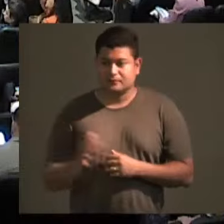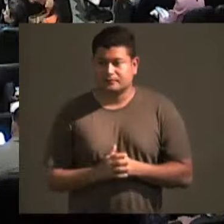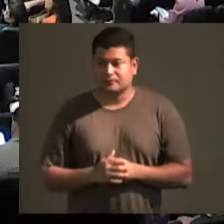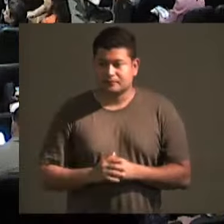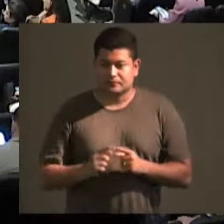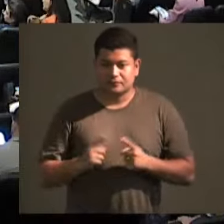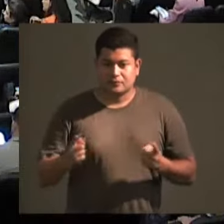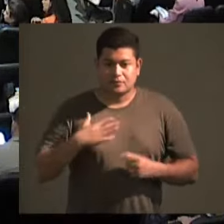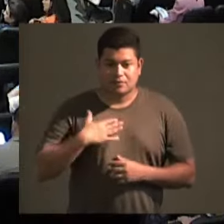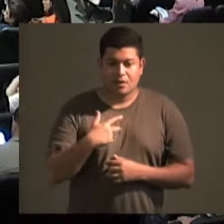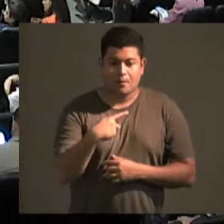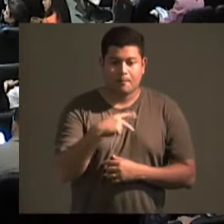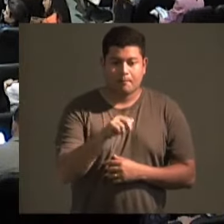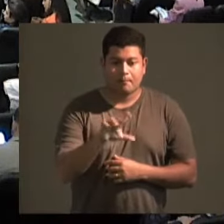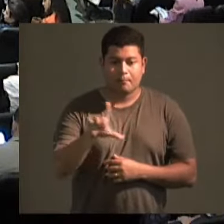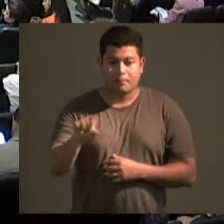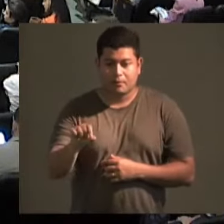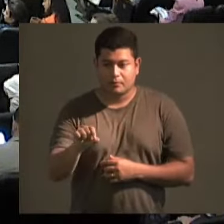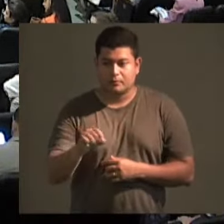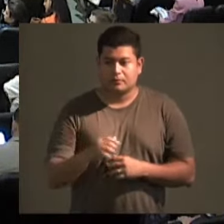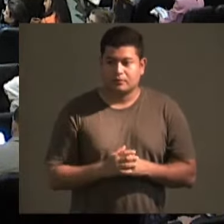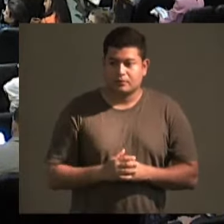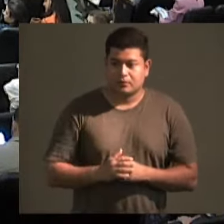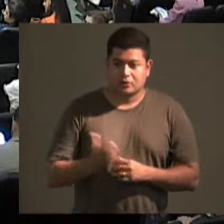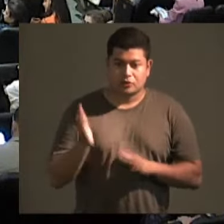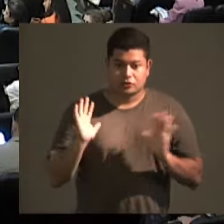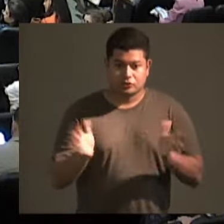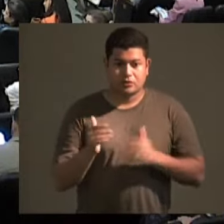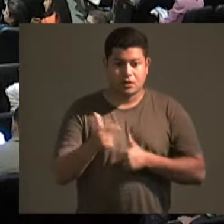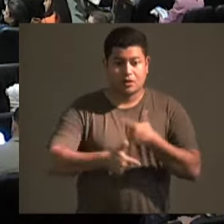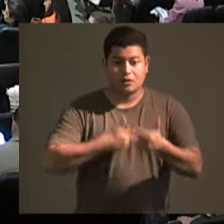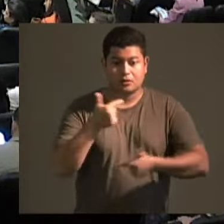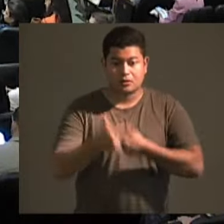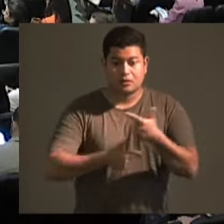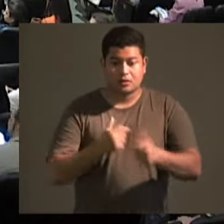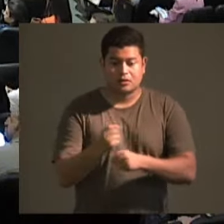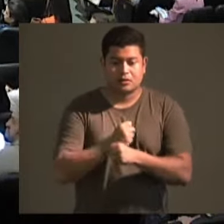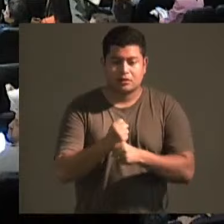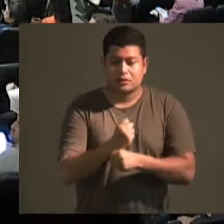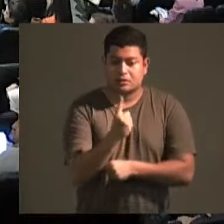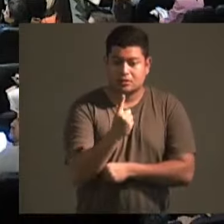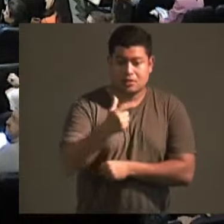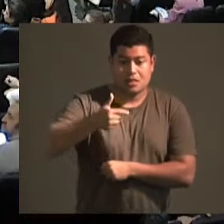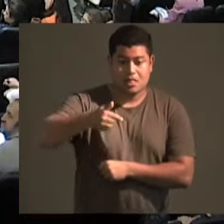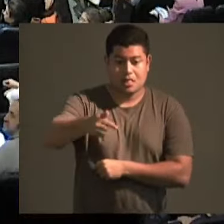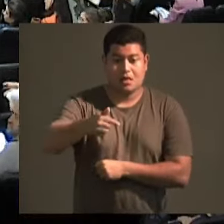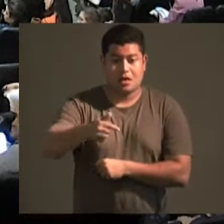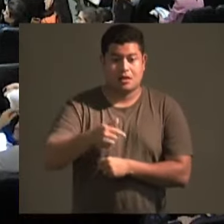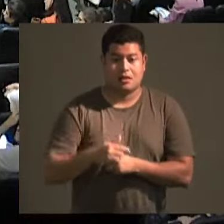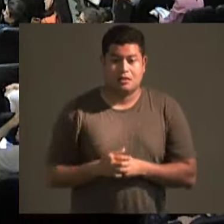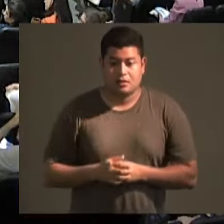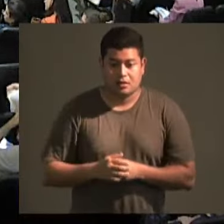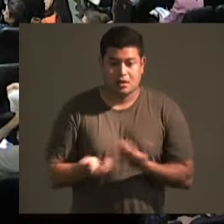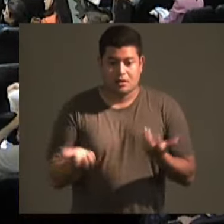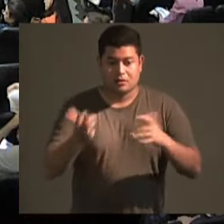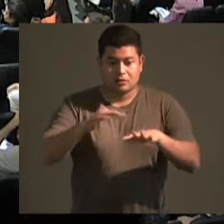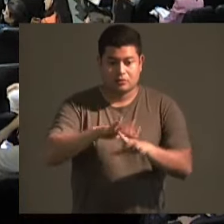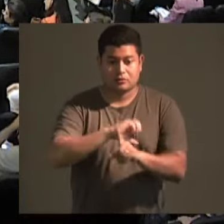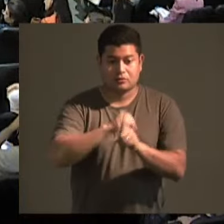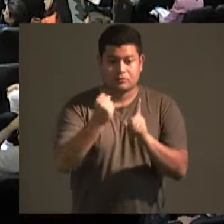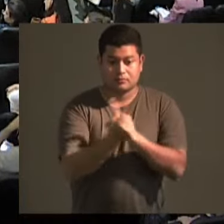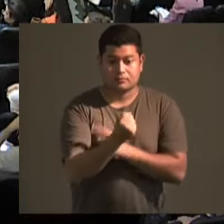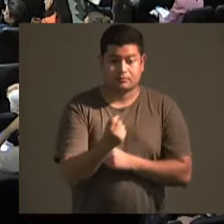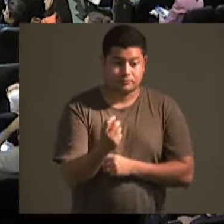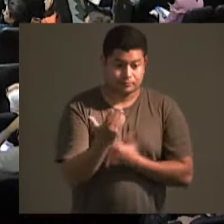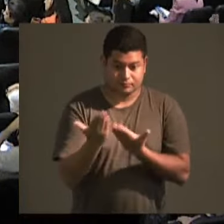Então, sou Paulo de Blumenau, né, Antônio? Eu já trabalho mais uns 17 anos na inclusão social da pessoa com